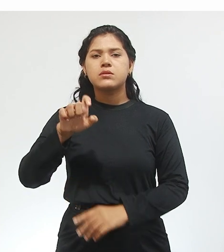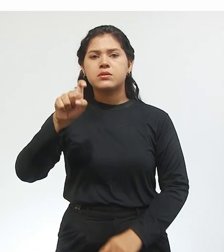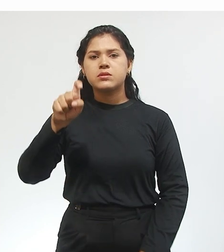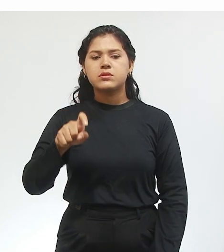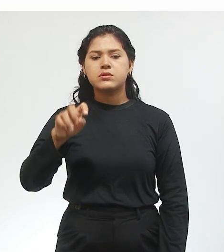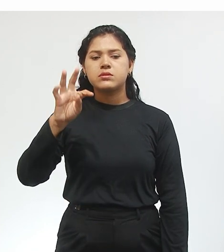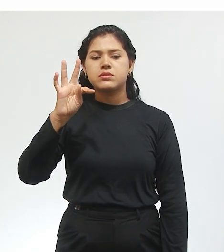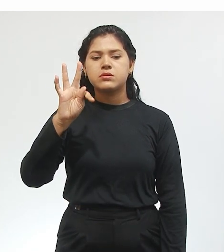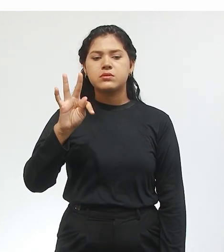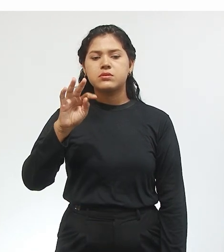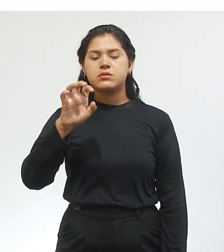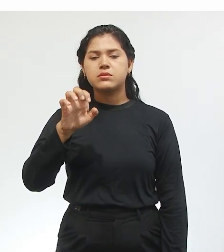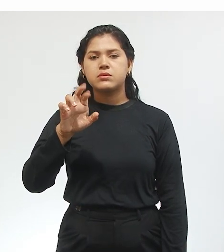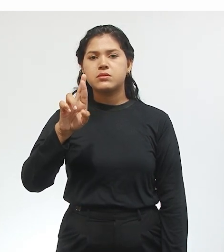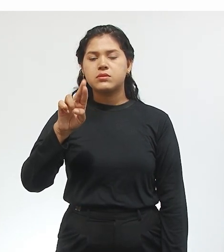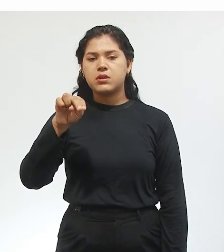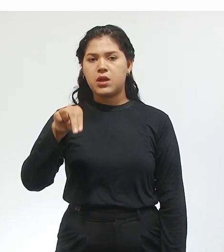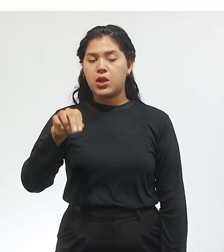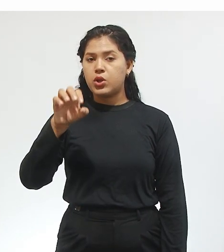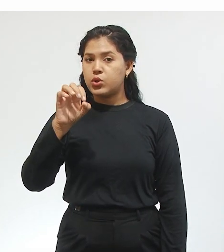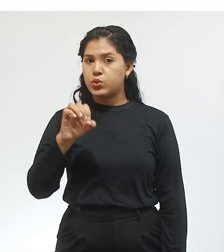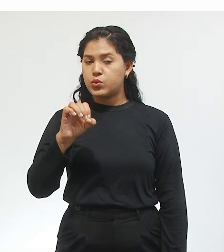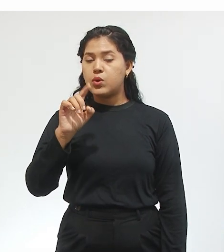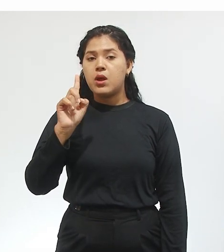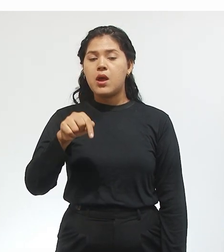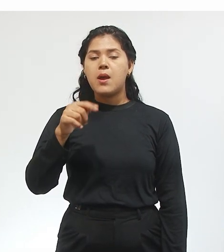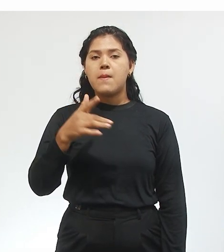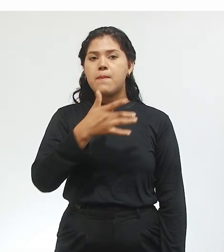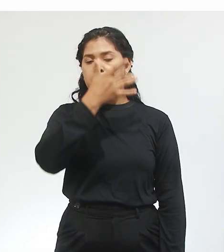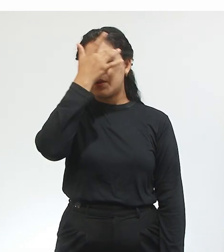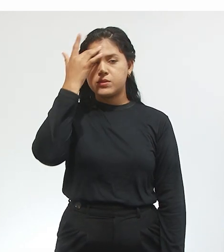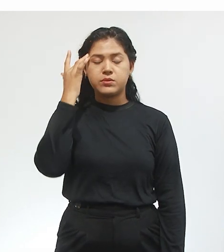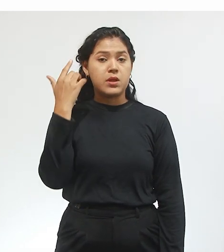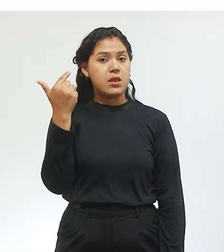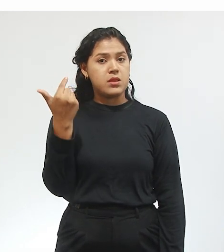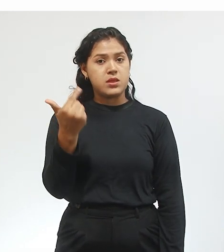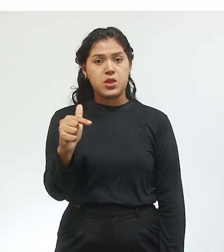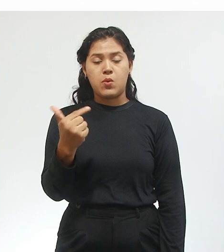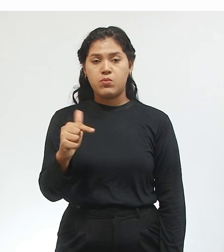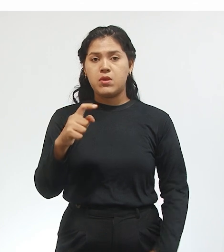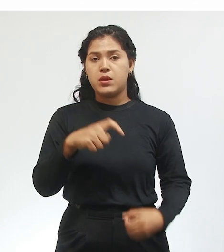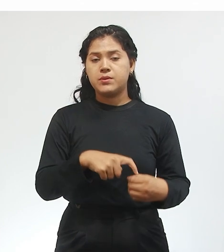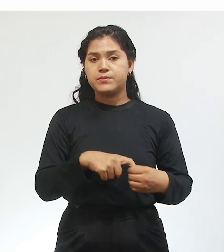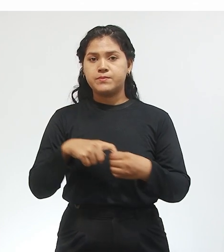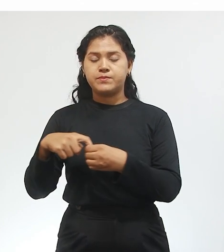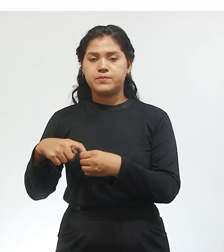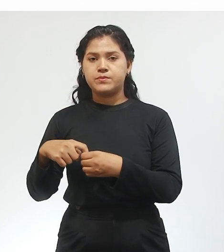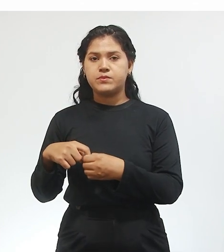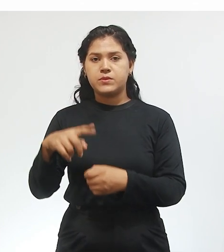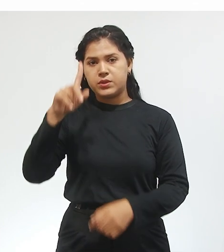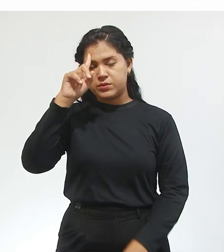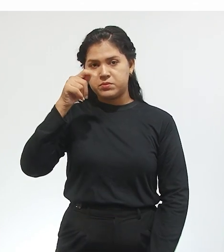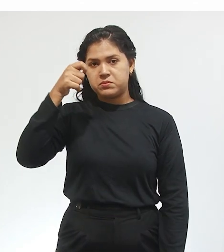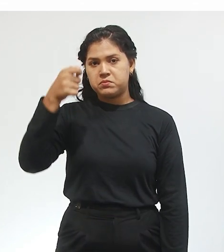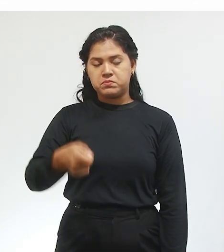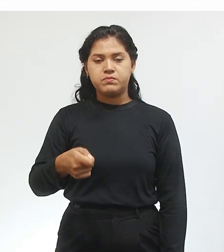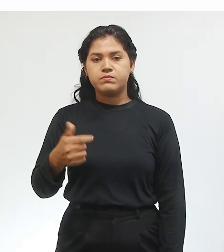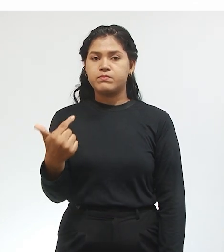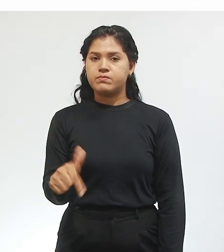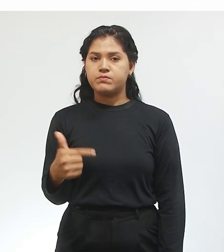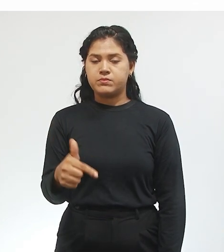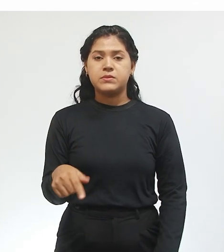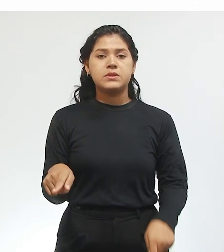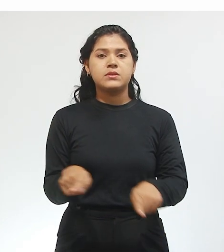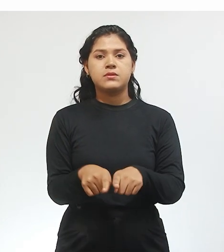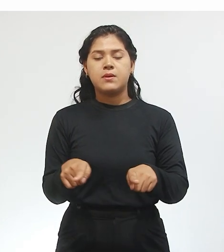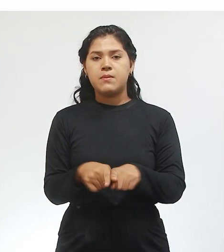né? Os usuários externos, gente, eles não têm, já sabe, né? Não têm poder de definir como ou quando